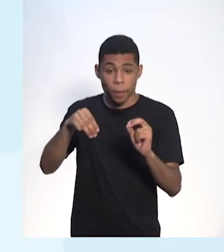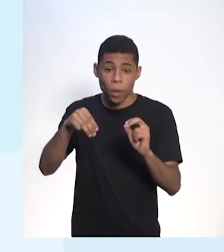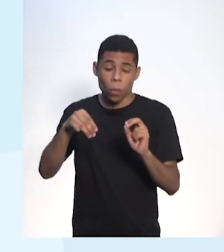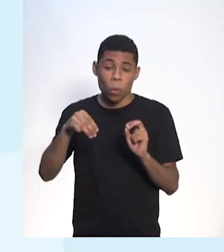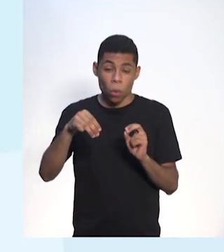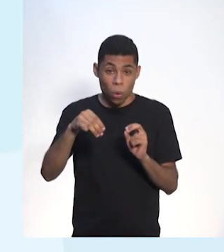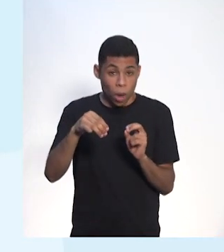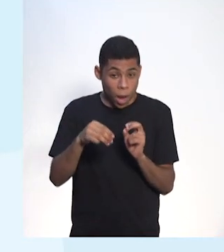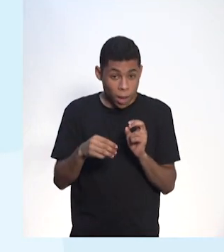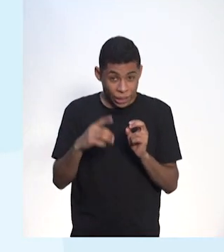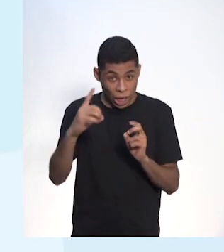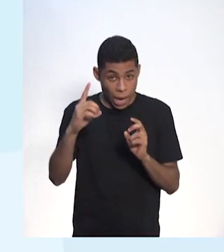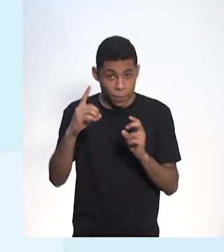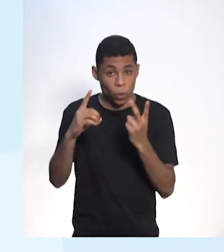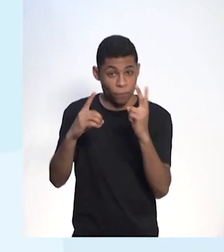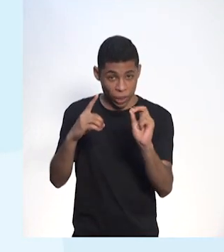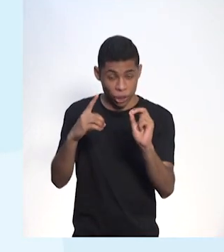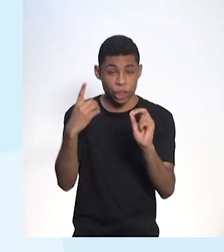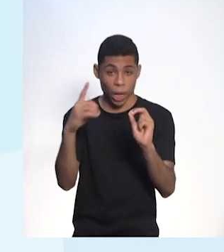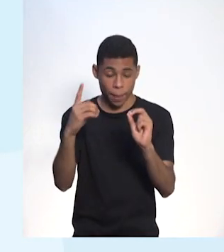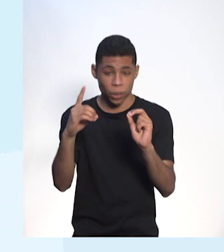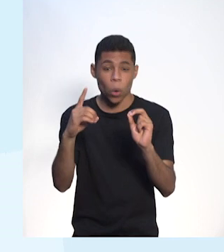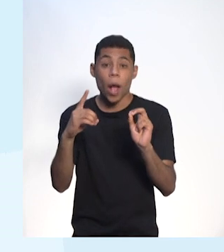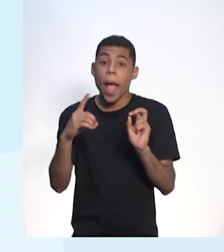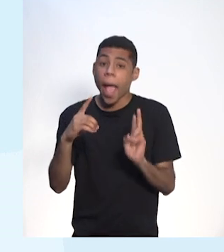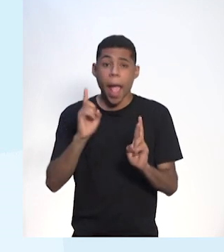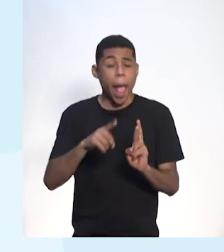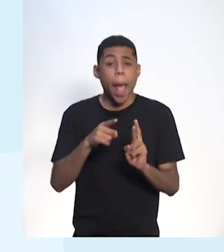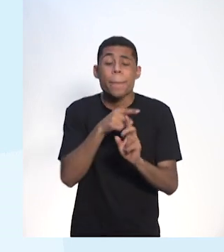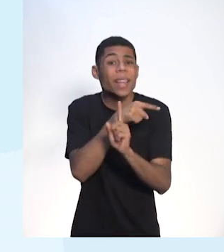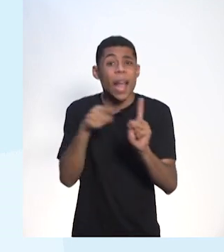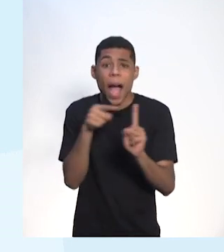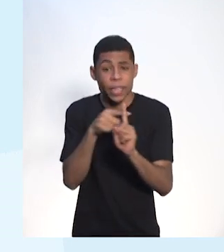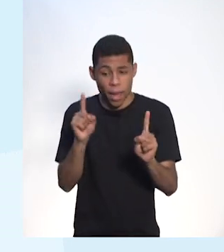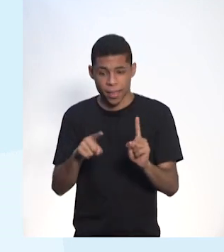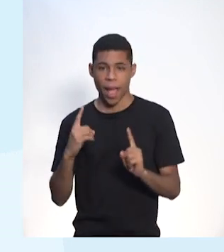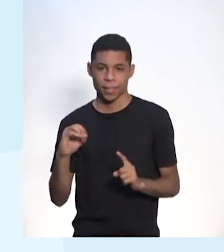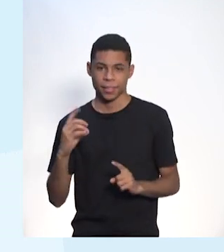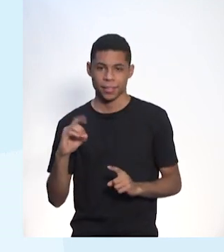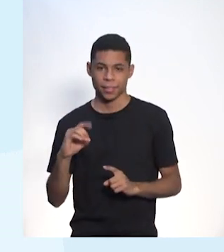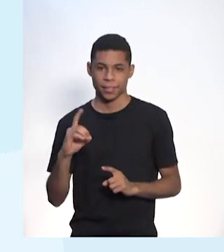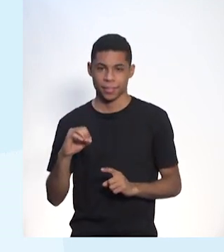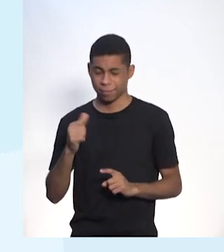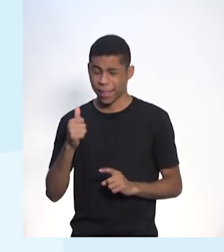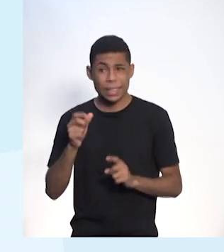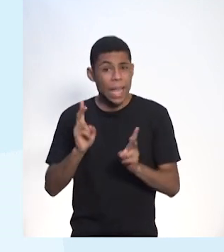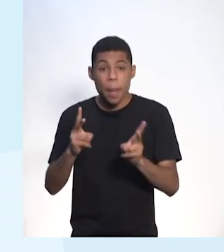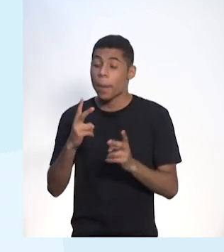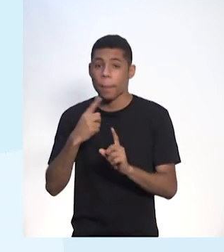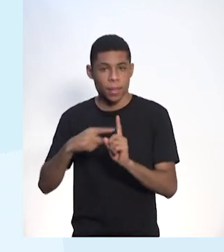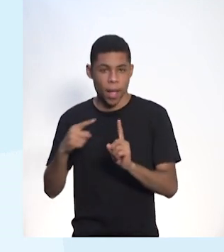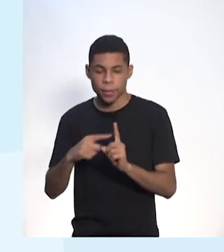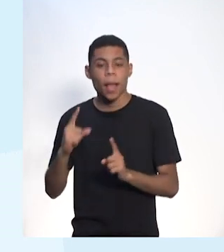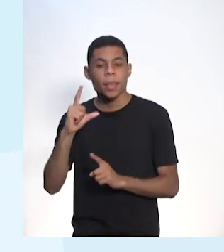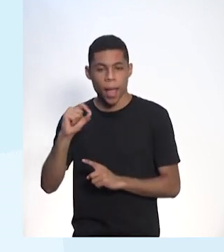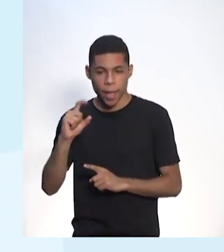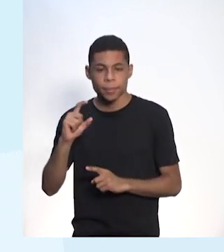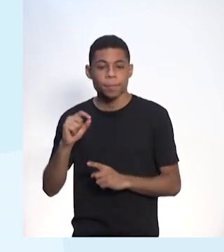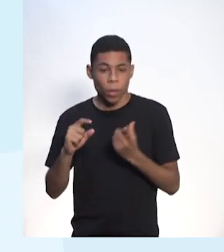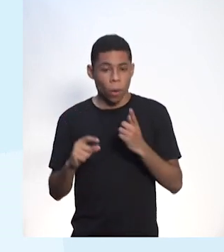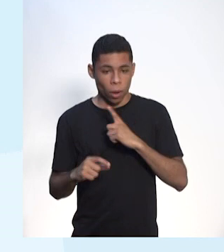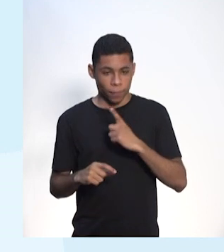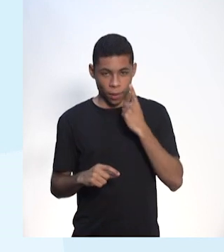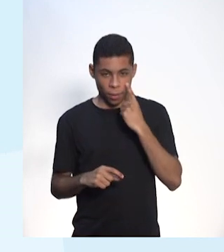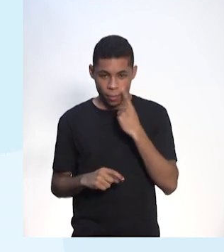raio é igual a 10 milímetros, tá? Então, substituindo na fórmula, nós temos que a